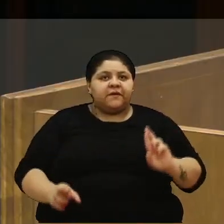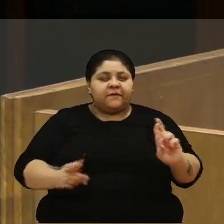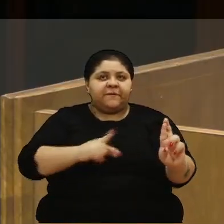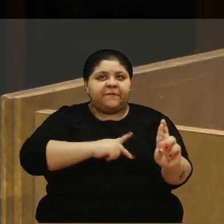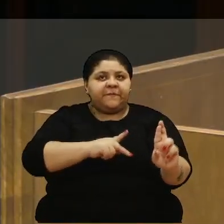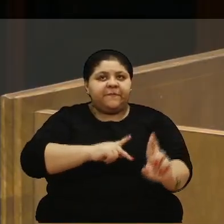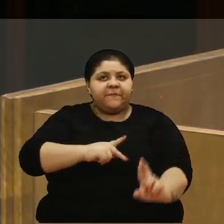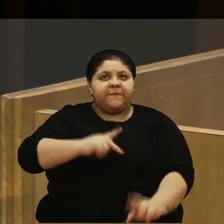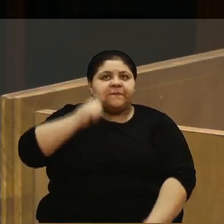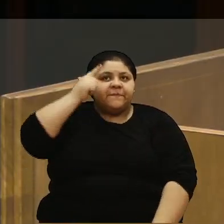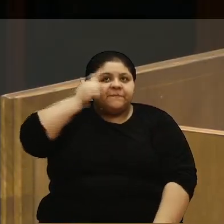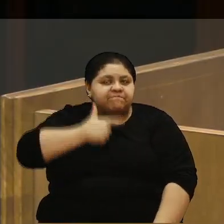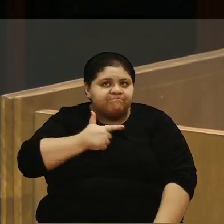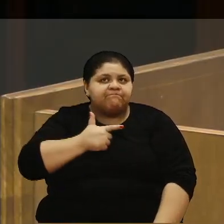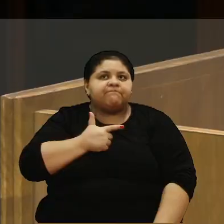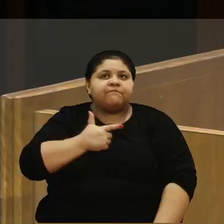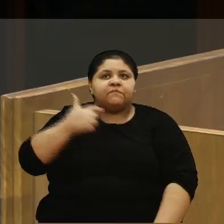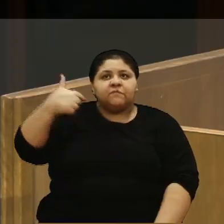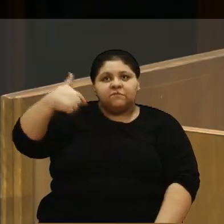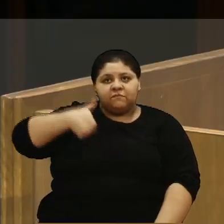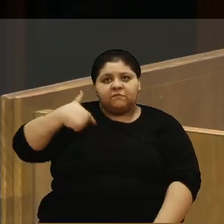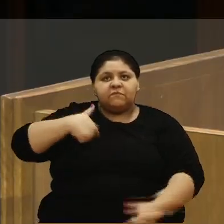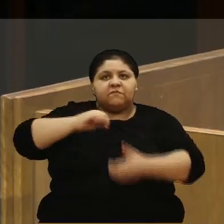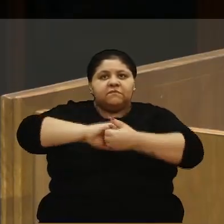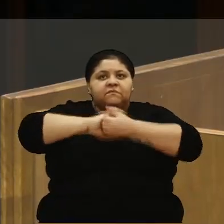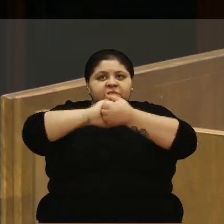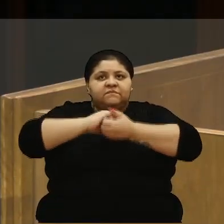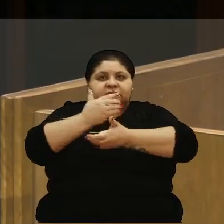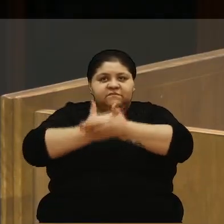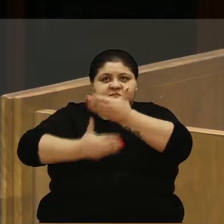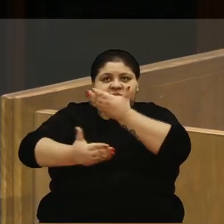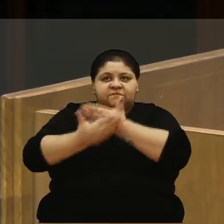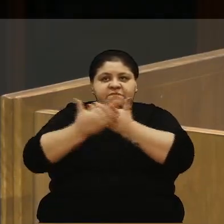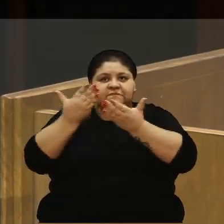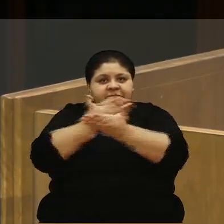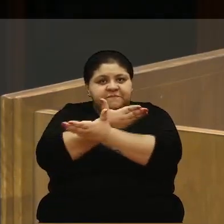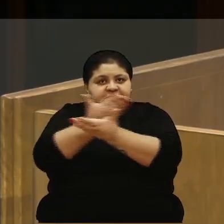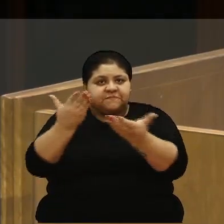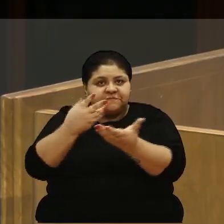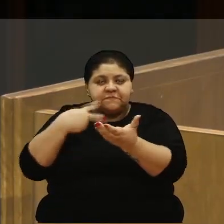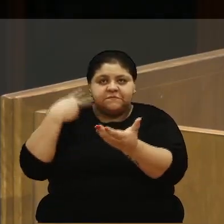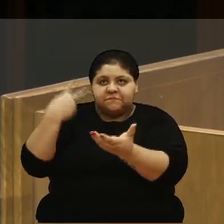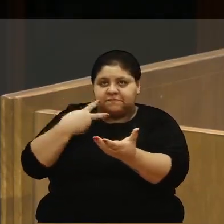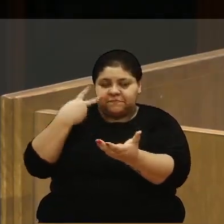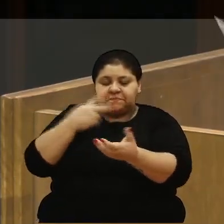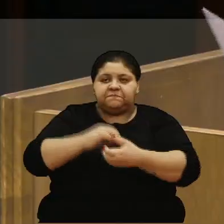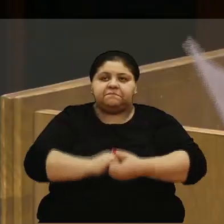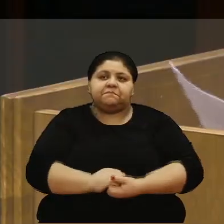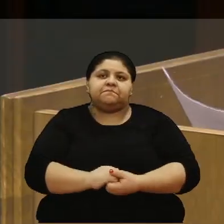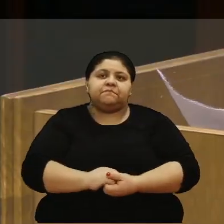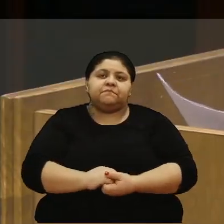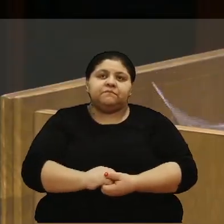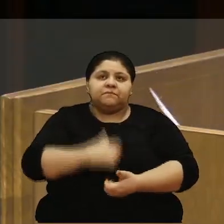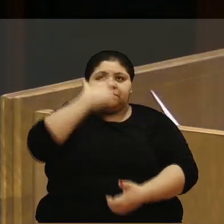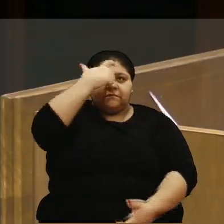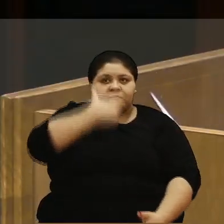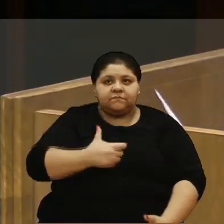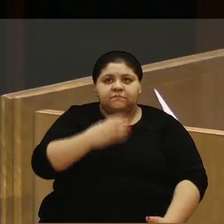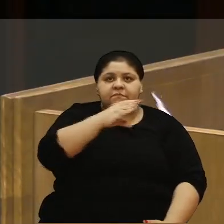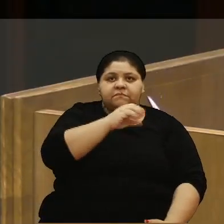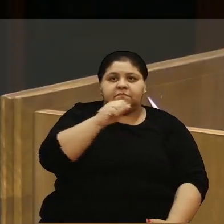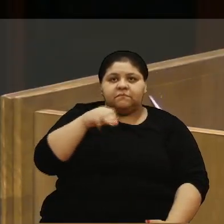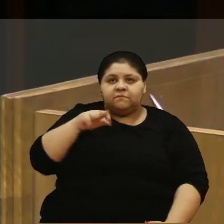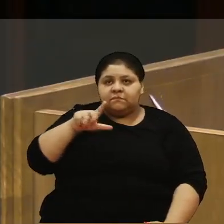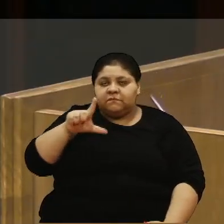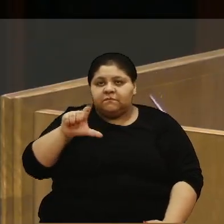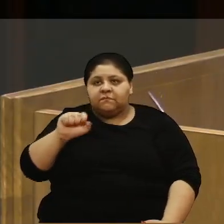Lucas Caranhato, eu saúdo a todos os senhores nobres vereadores. Sou Camila Bueno de Lima,